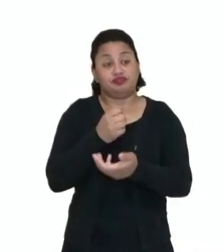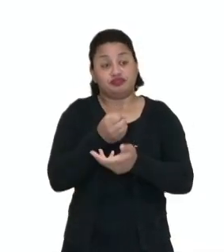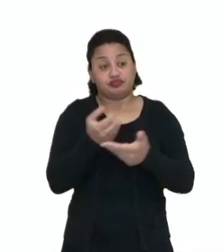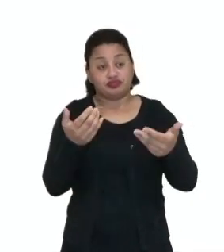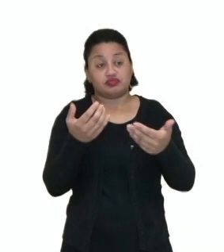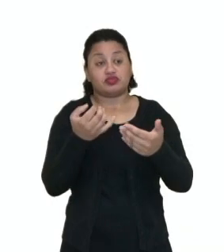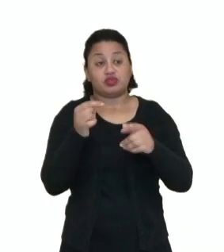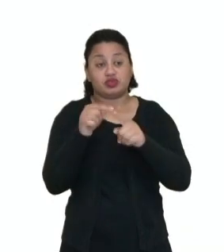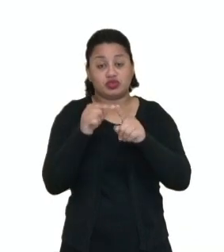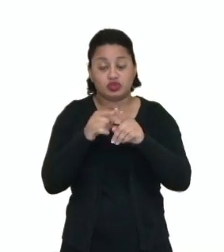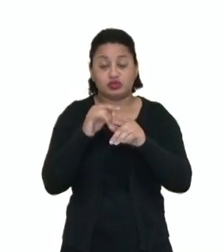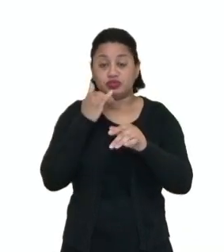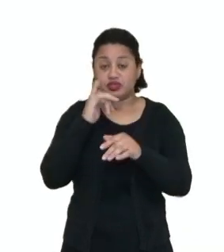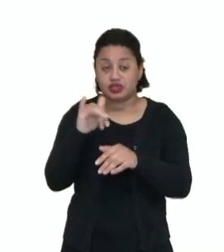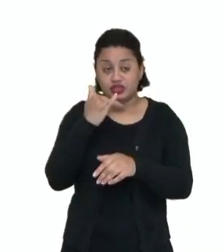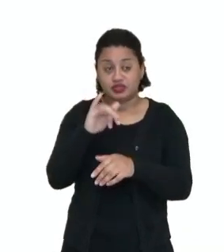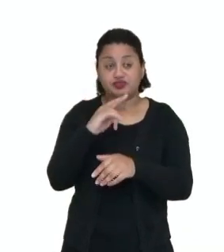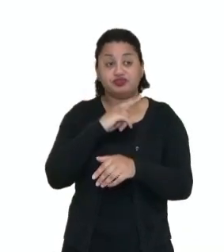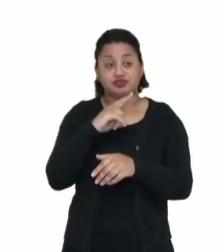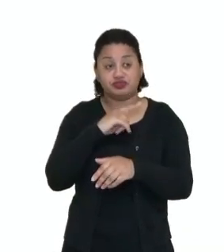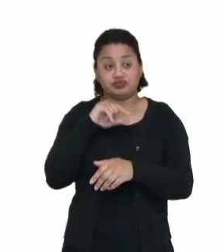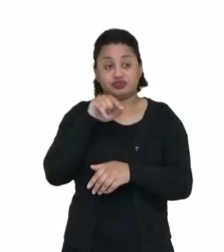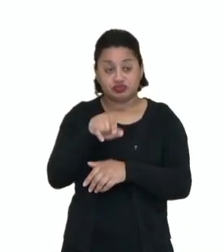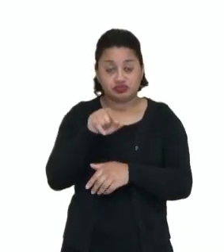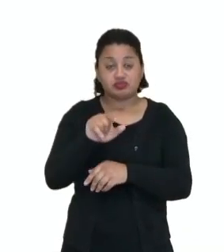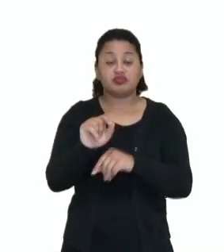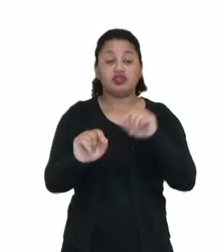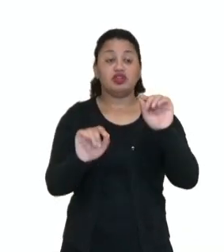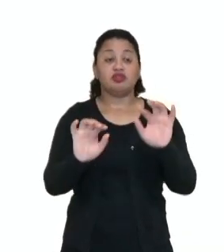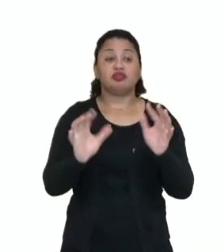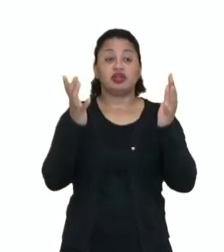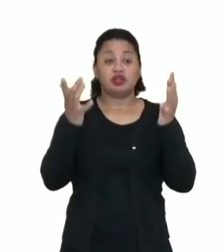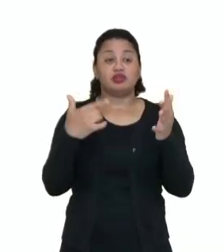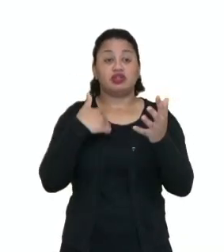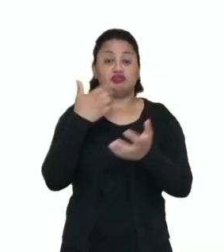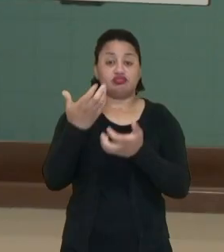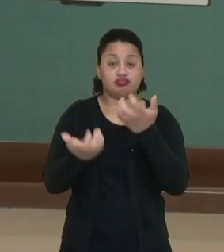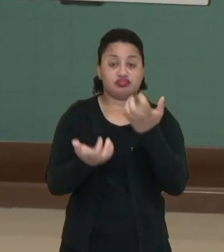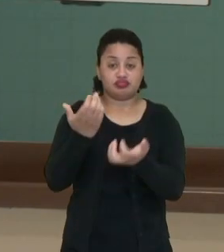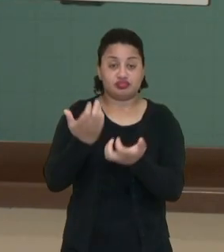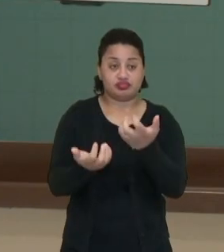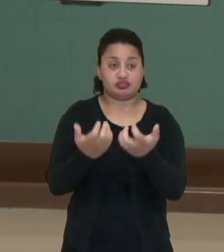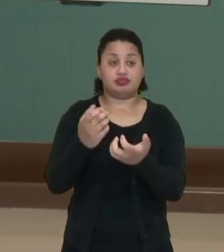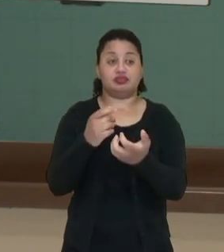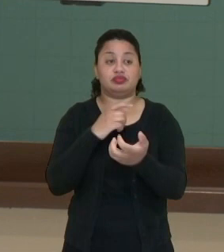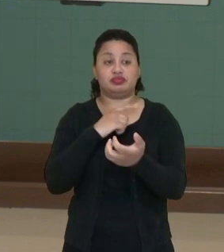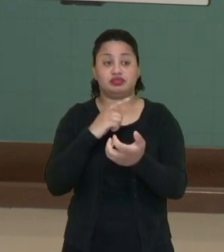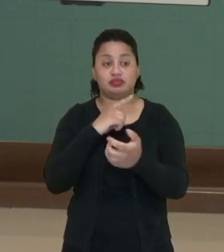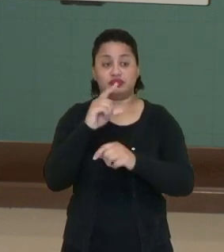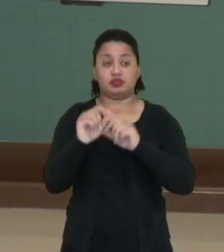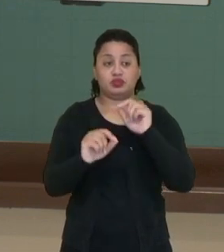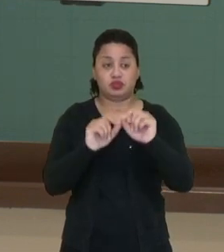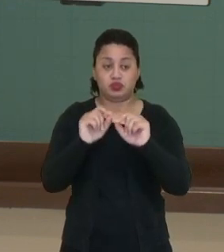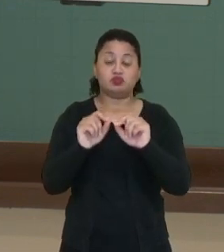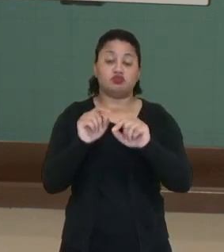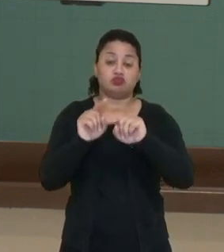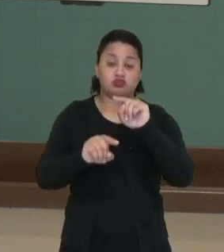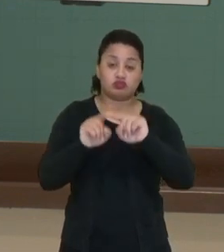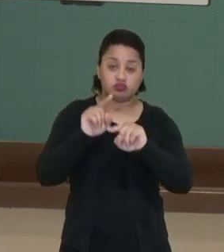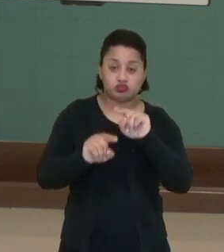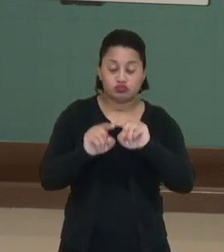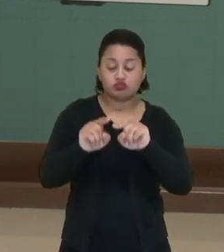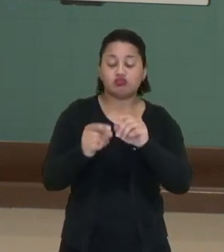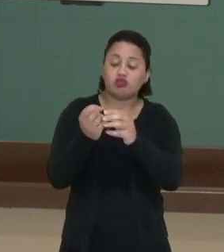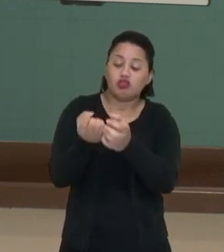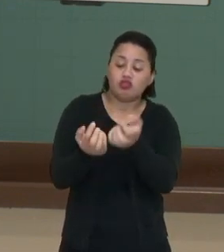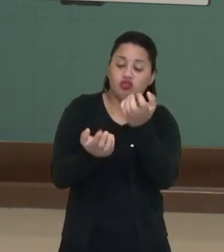está aqui sendo empregada para que ocorra, então, a combustão, ok? Nós temos aqui, então, né, o material